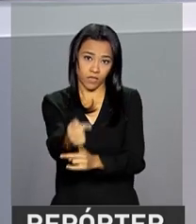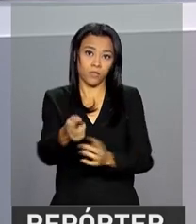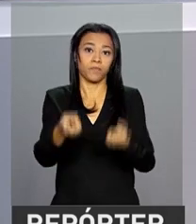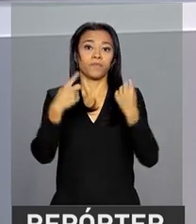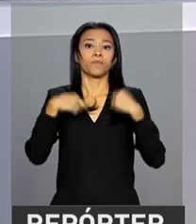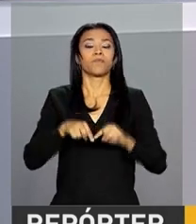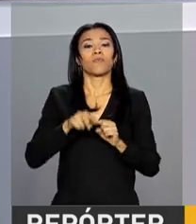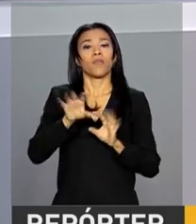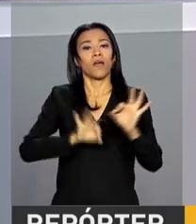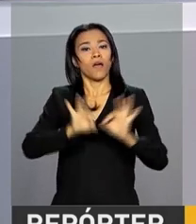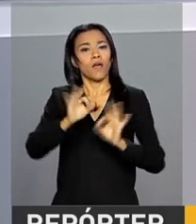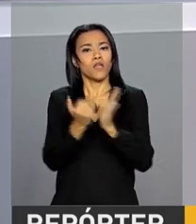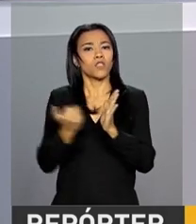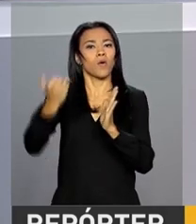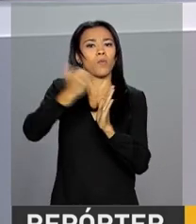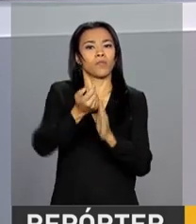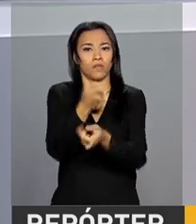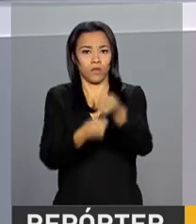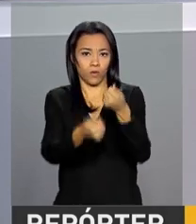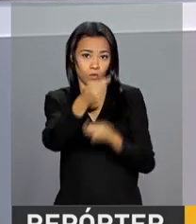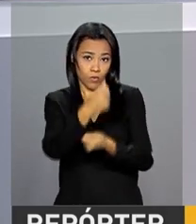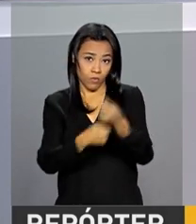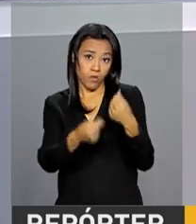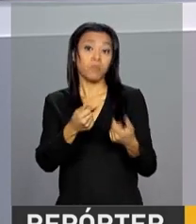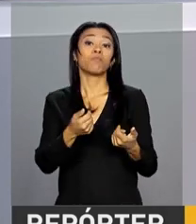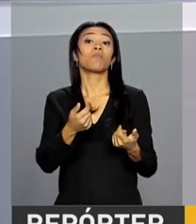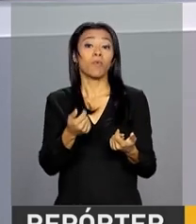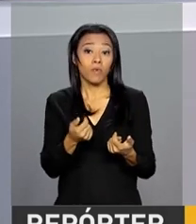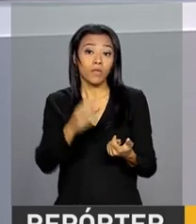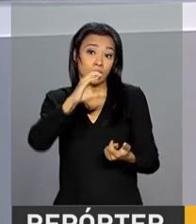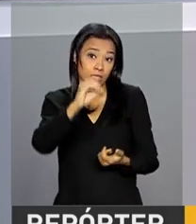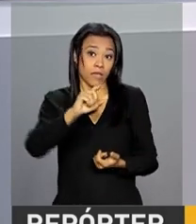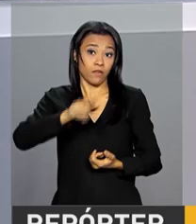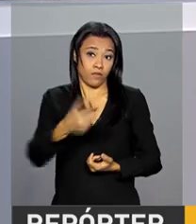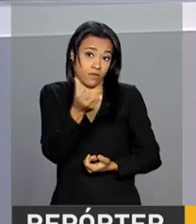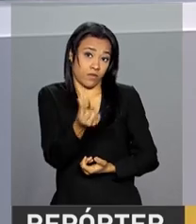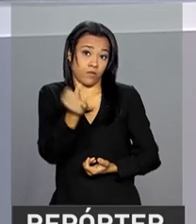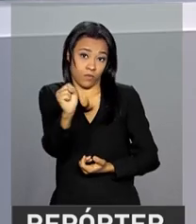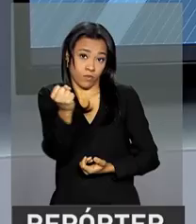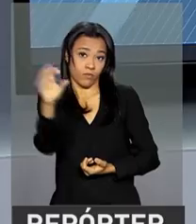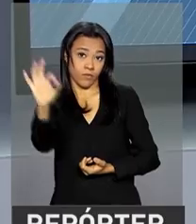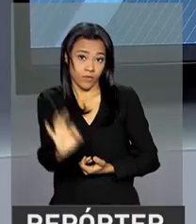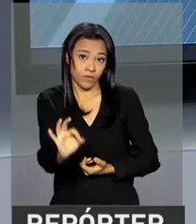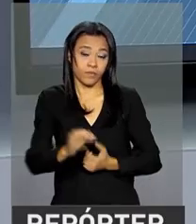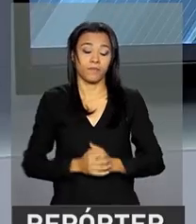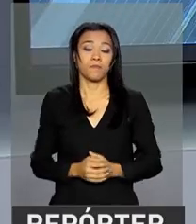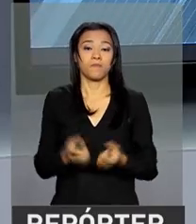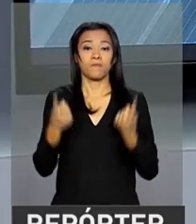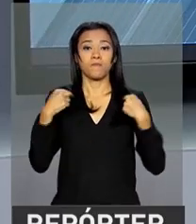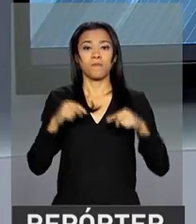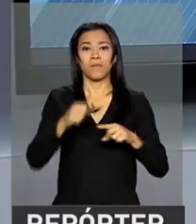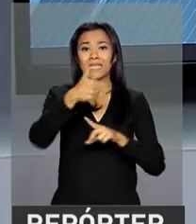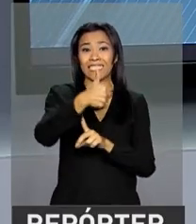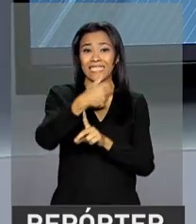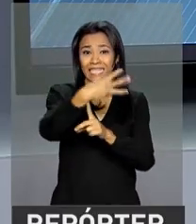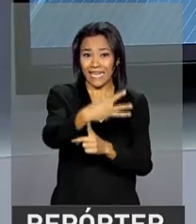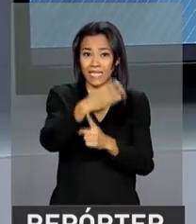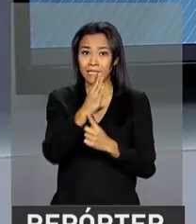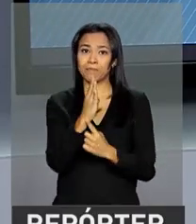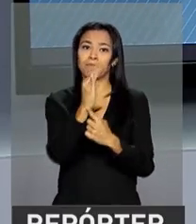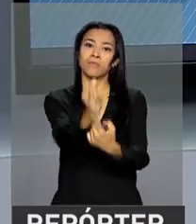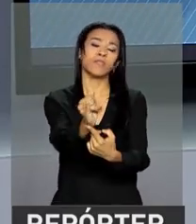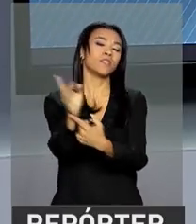projeção de crescimento da economia foi elevada para 0,68 por cento a 13 bilhões de reais vão